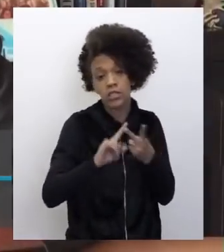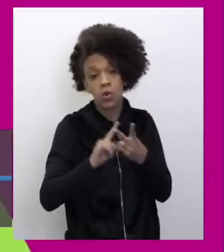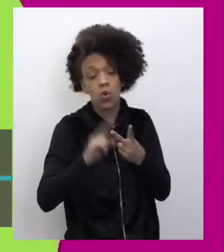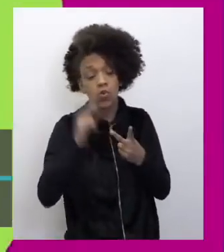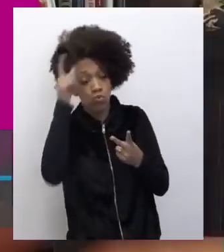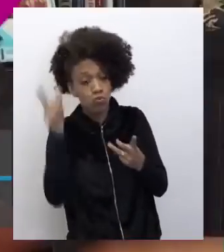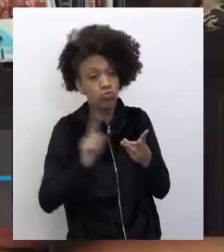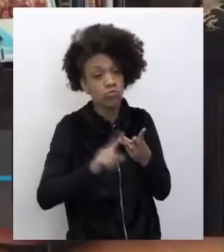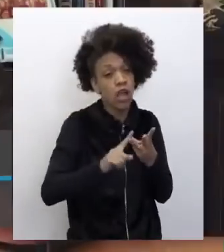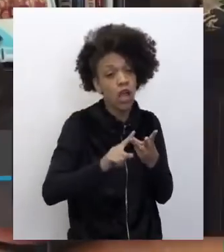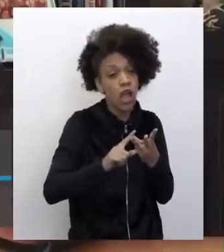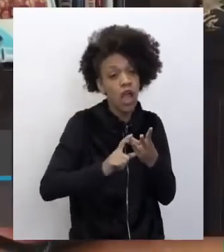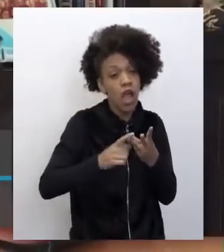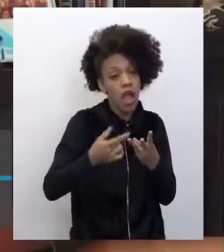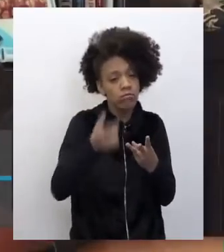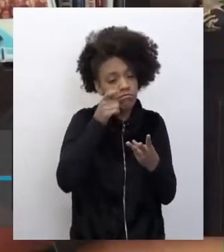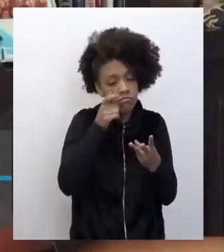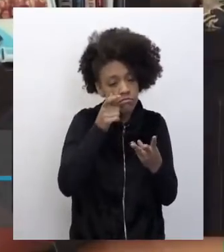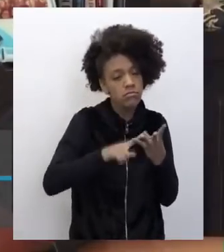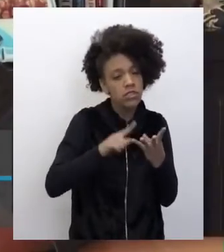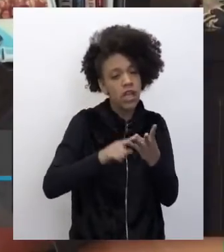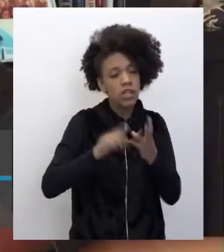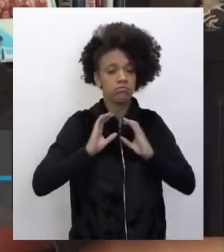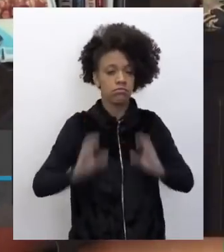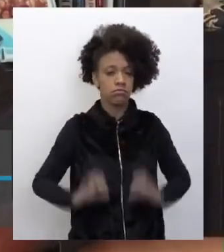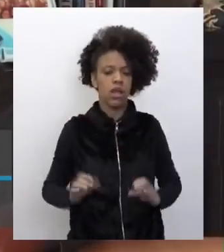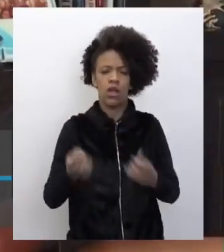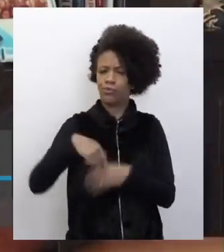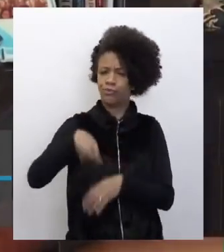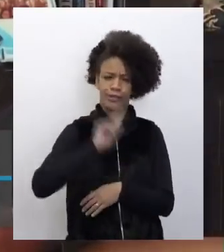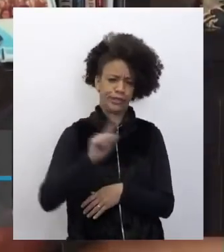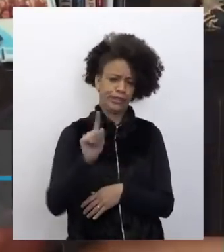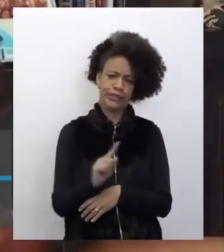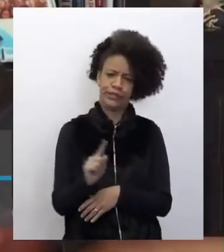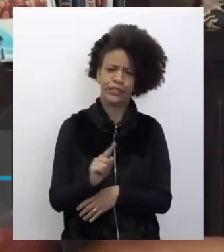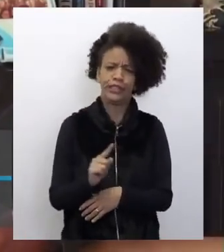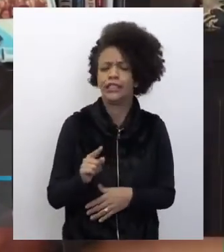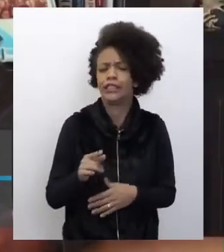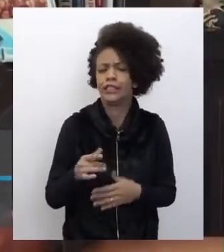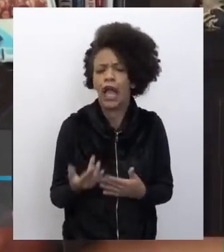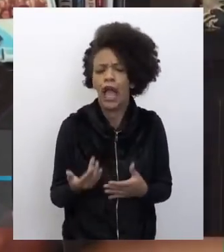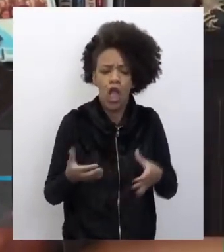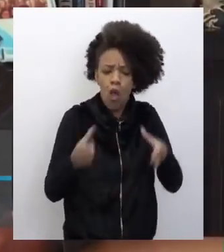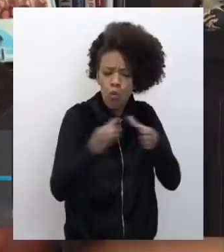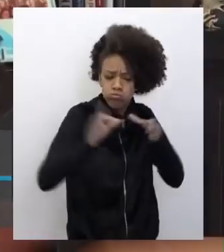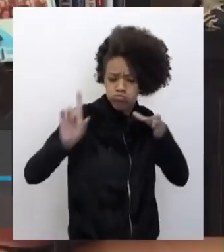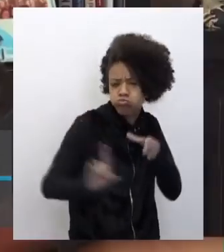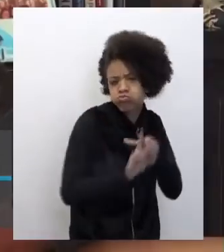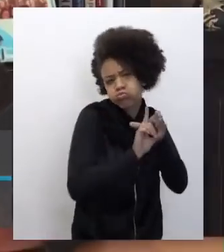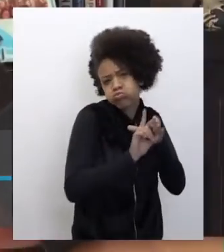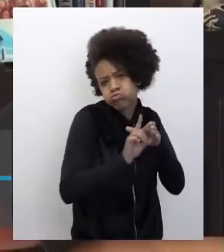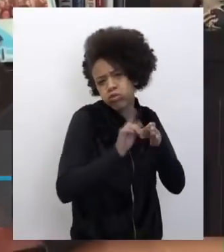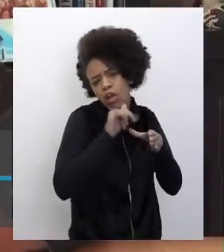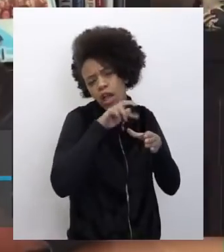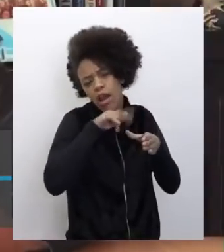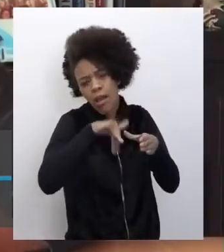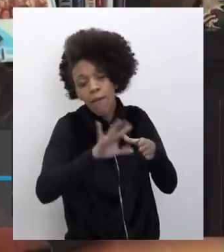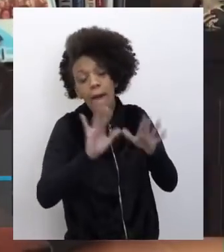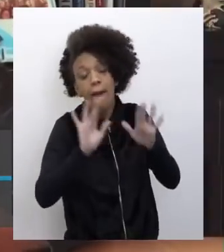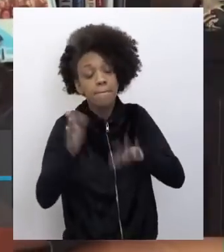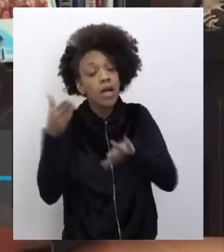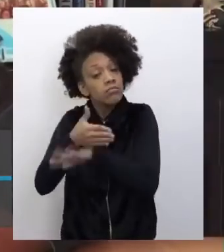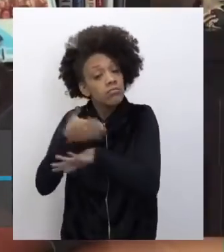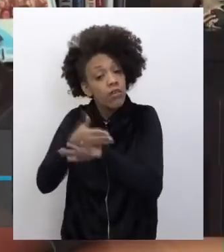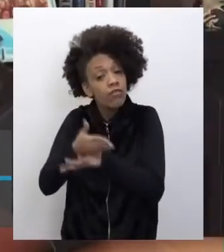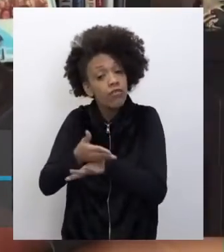cidadania. Vocês não precisam necessariamente fazer parte de uma chapa de um grêmio estudantil, mas se envolver com os trabalhos